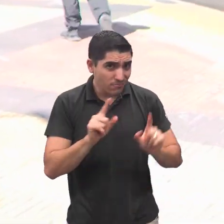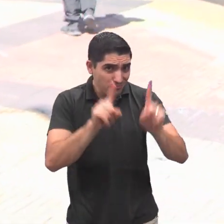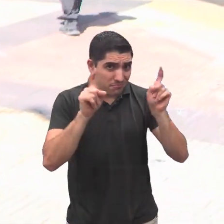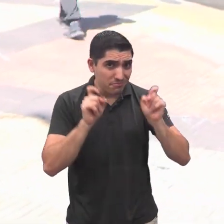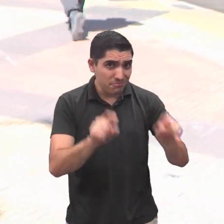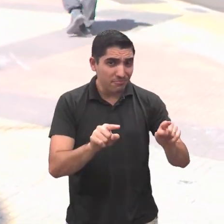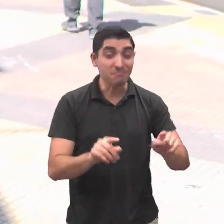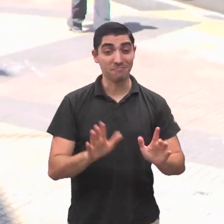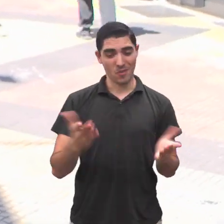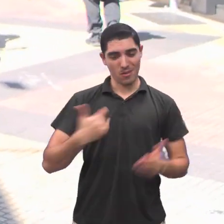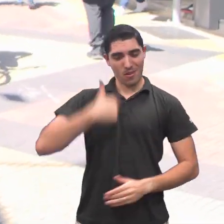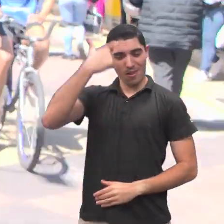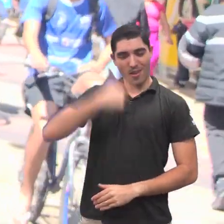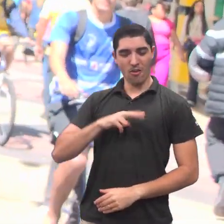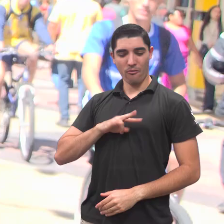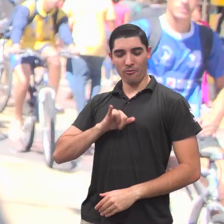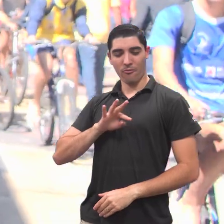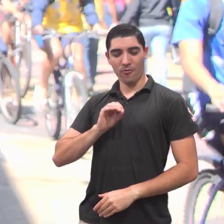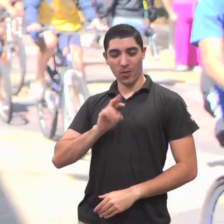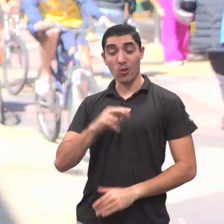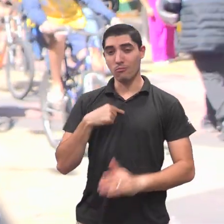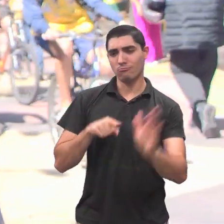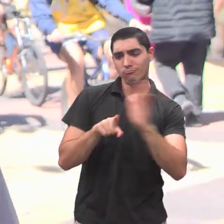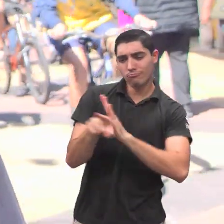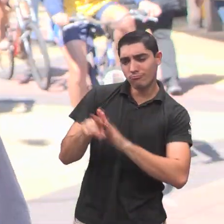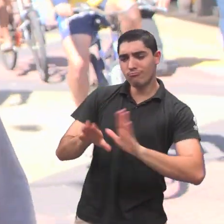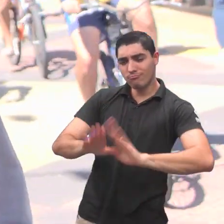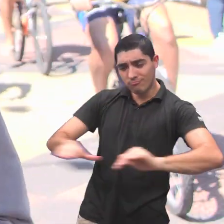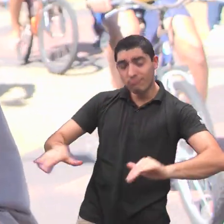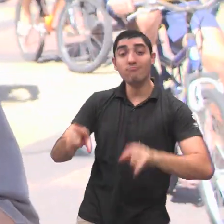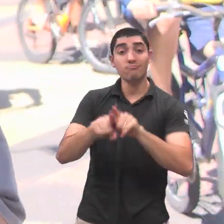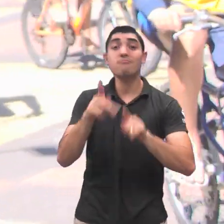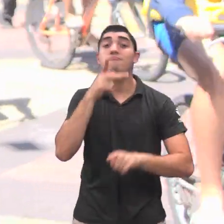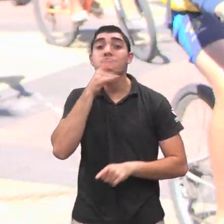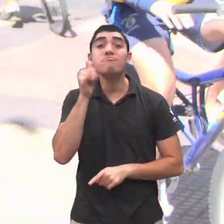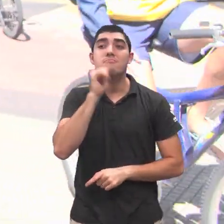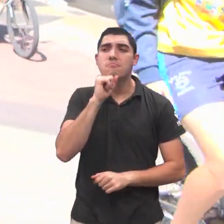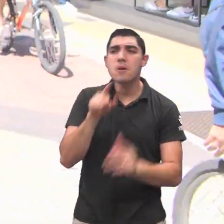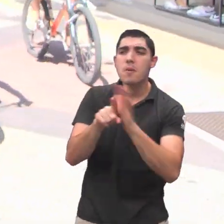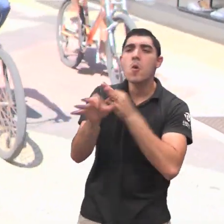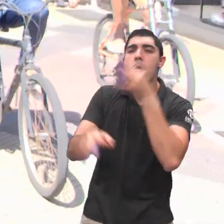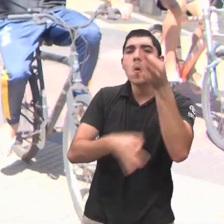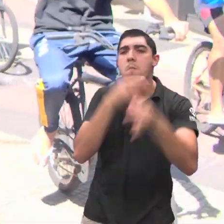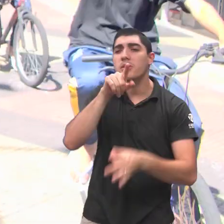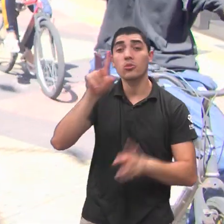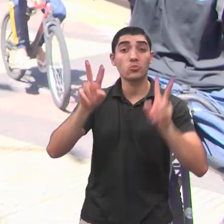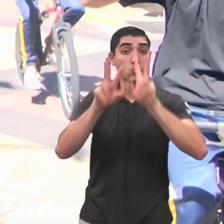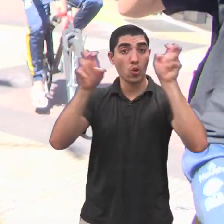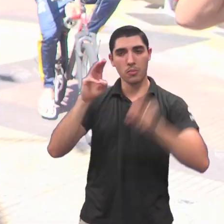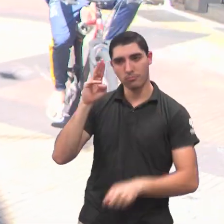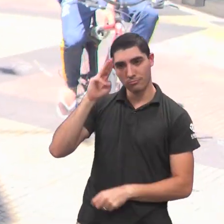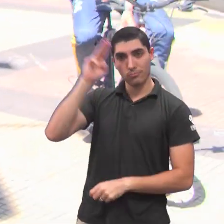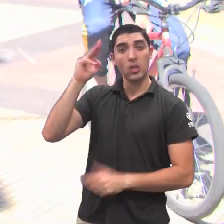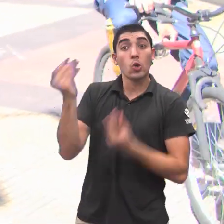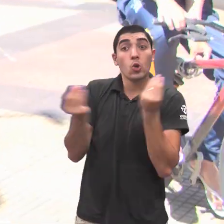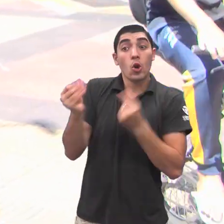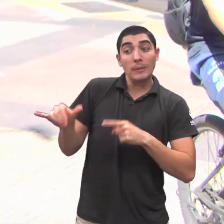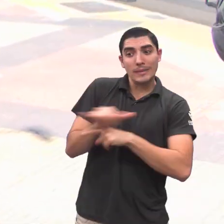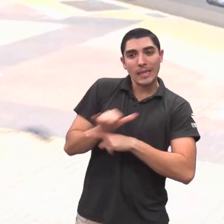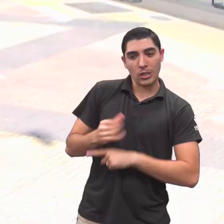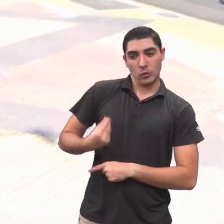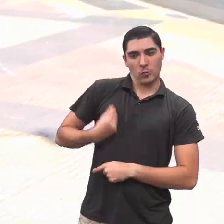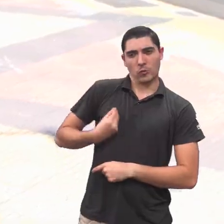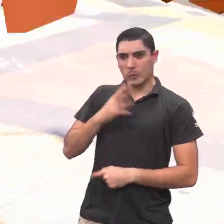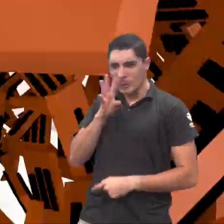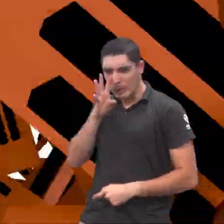hoje, eu, Vitor Krieger, vou bater um papo com os pais e com os filhos para saber o que eles pensam sobre escotismos e técnicas de